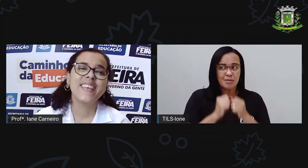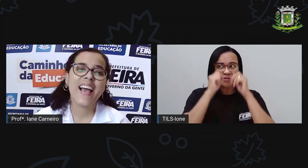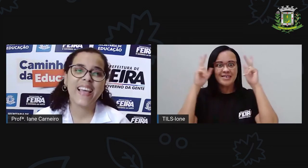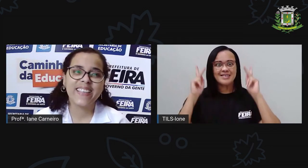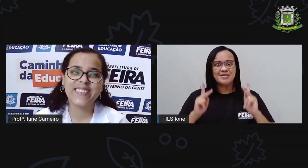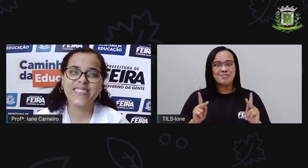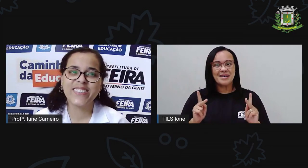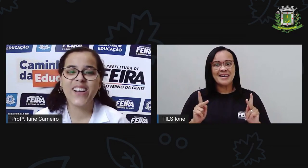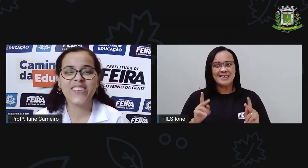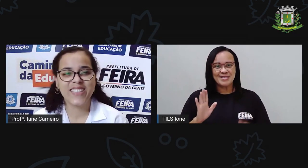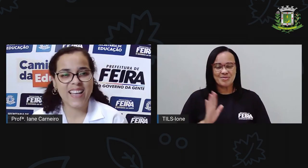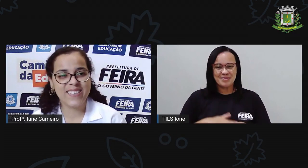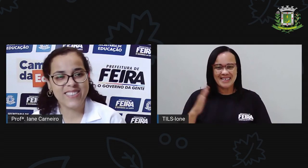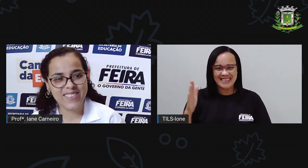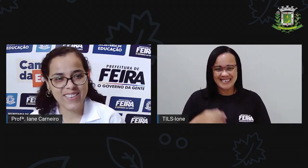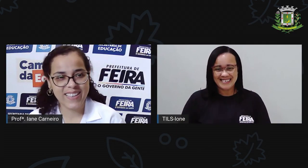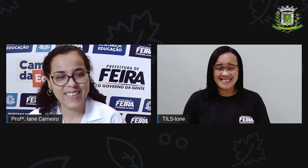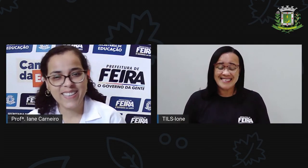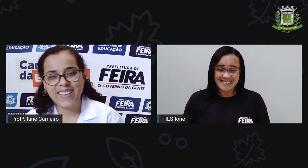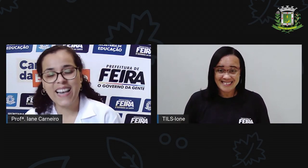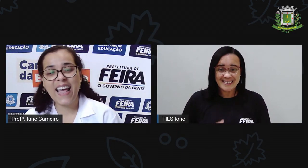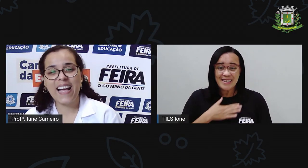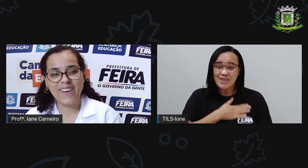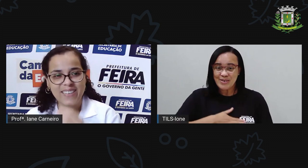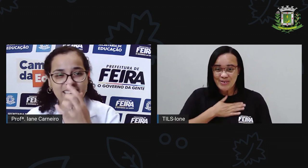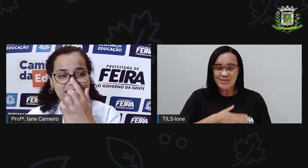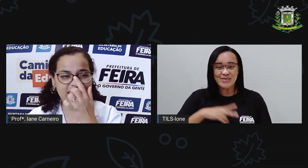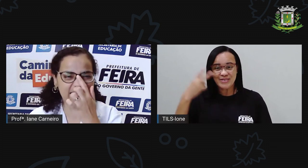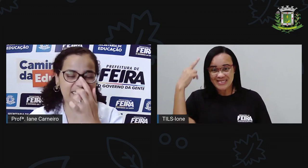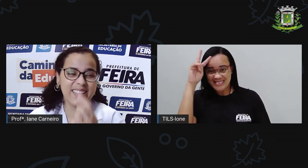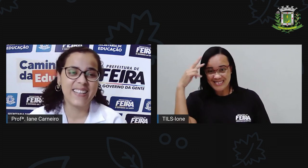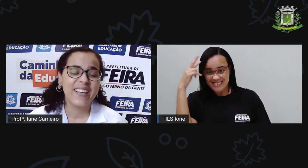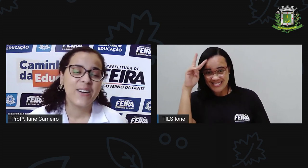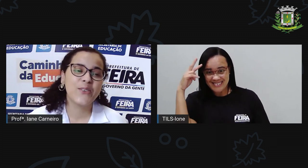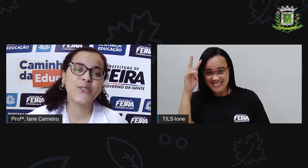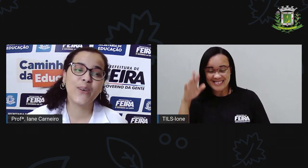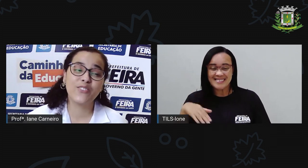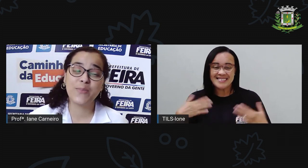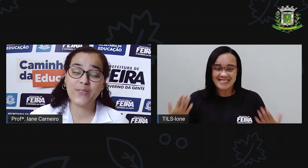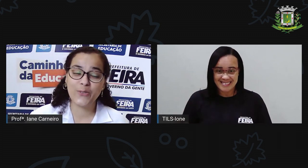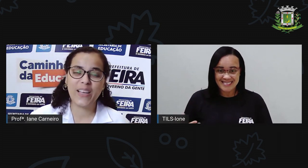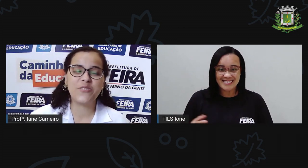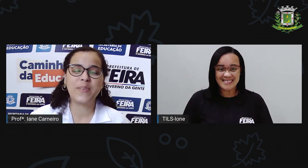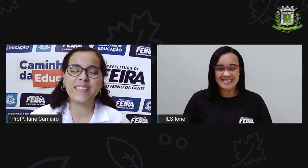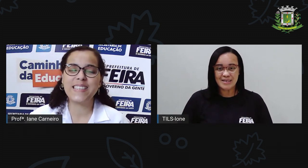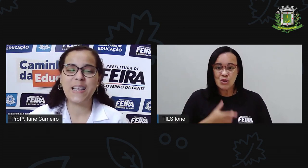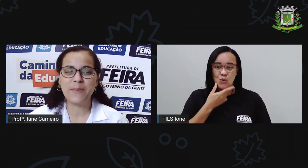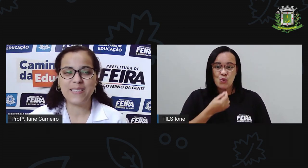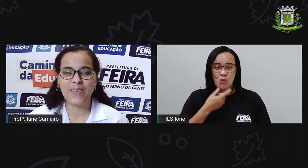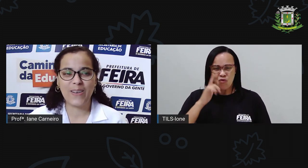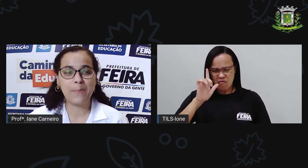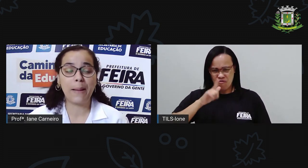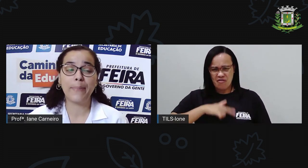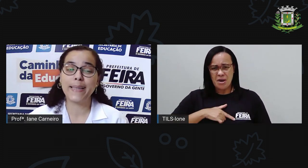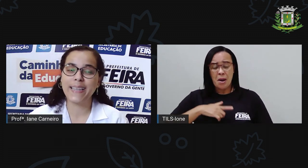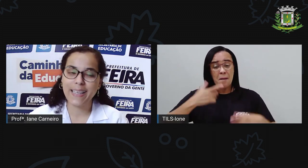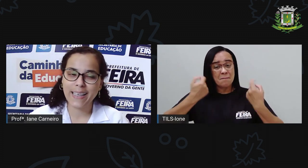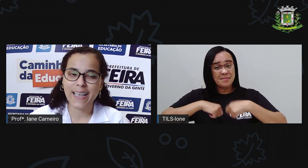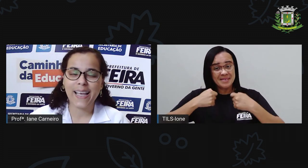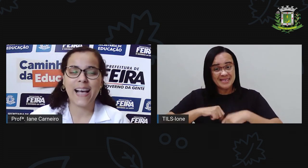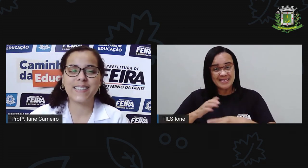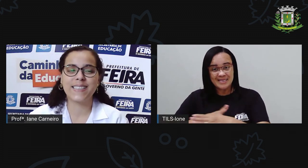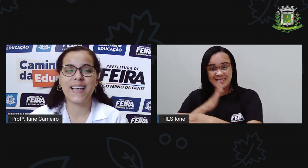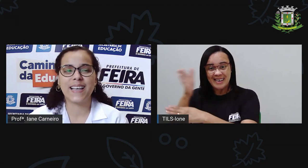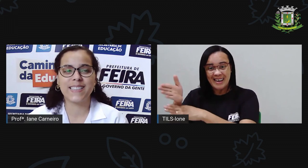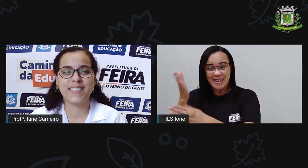E aí, gente, gostaram da história? Legal, né? O Duende precisa ir para a escola para aprender